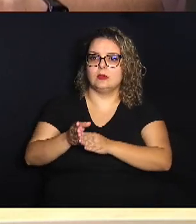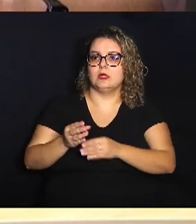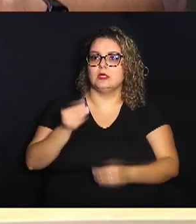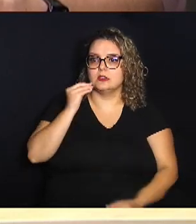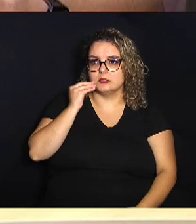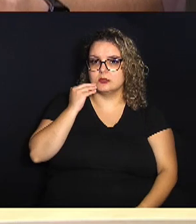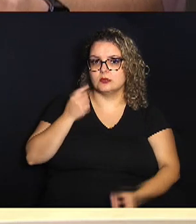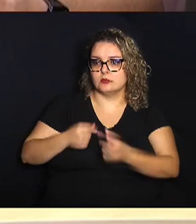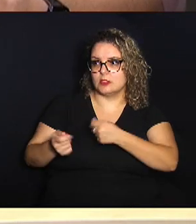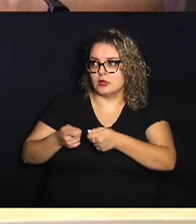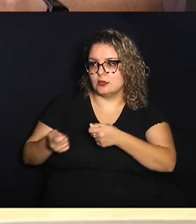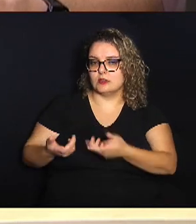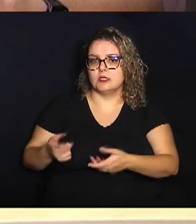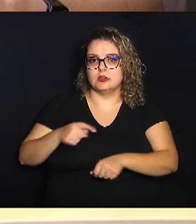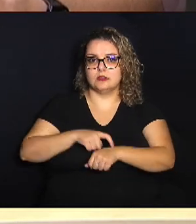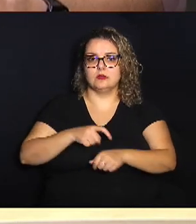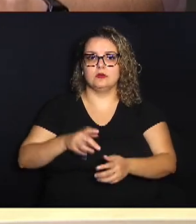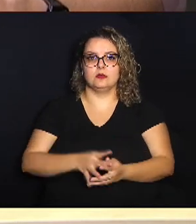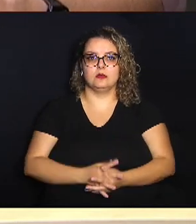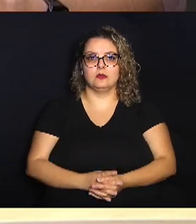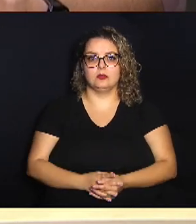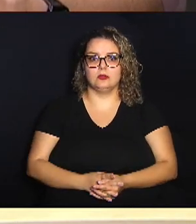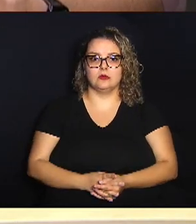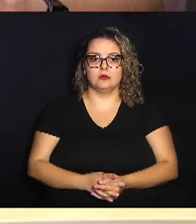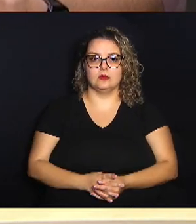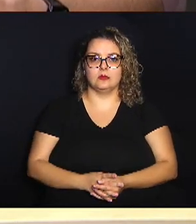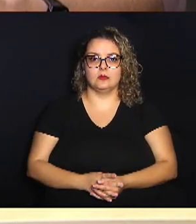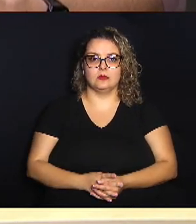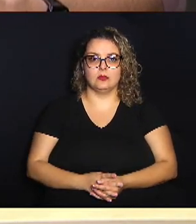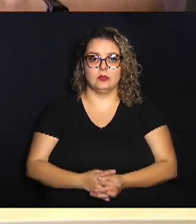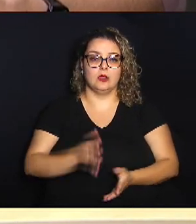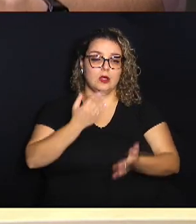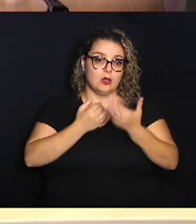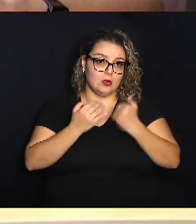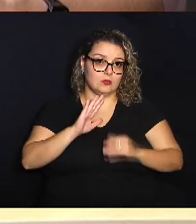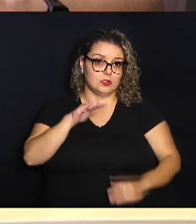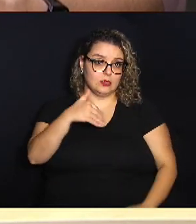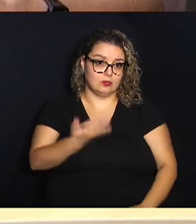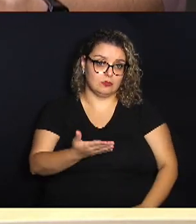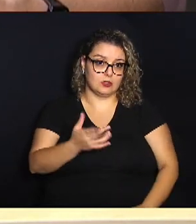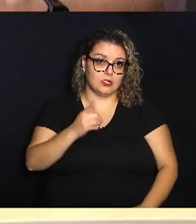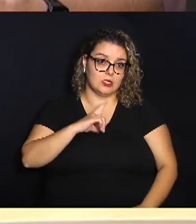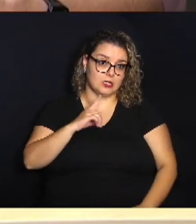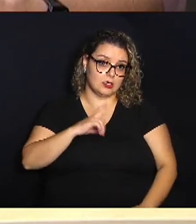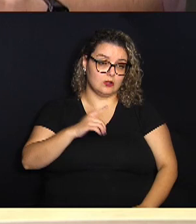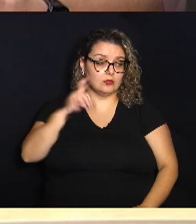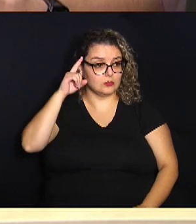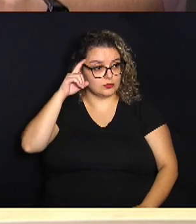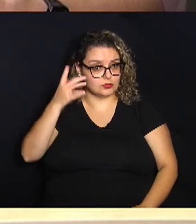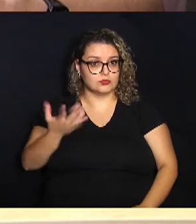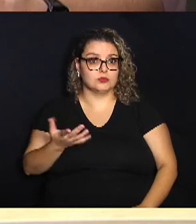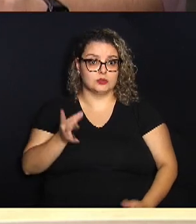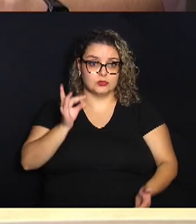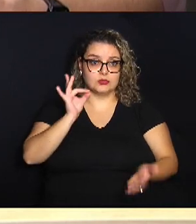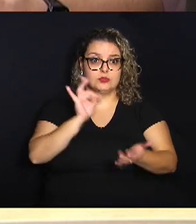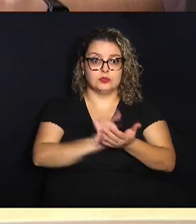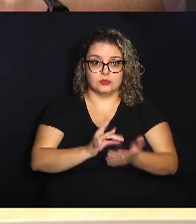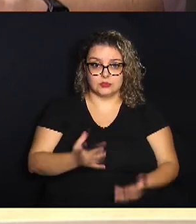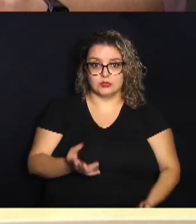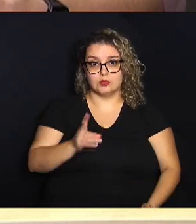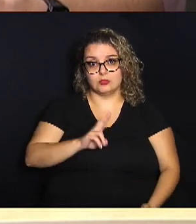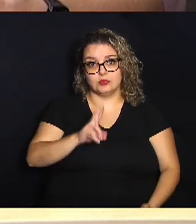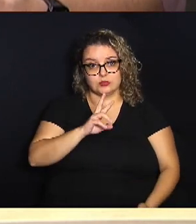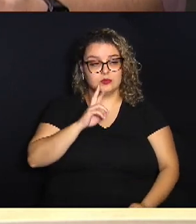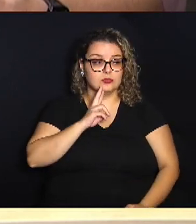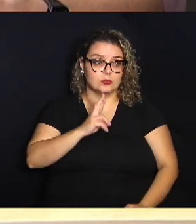economizar nessa situação? No caso de almoçar fora, é um dia que, de fato, os